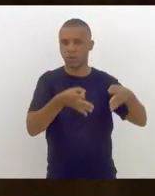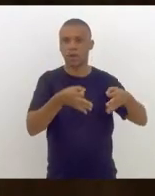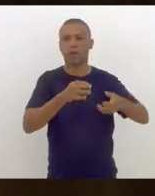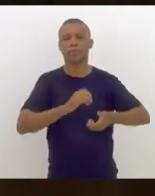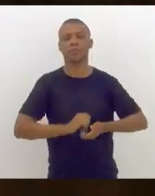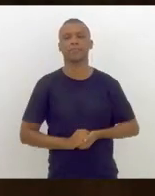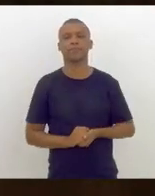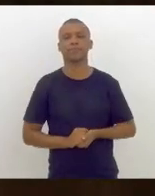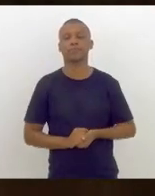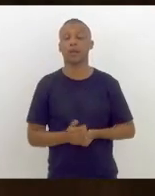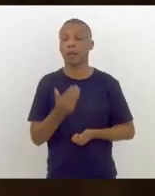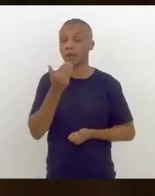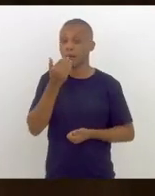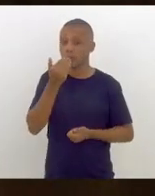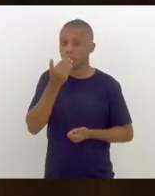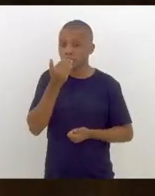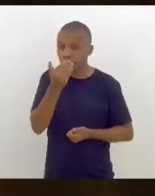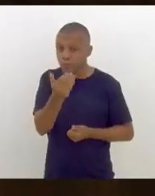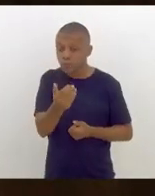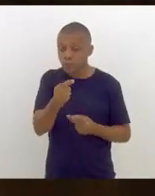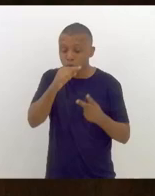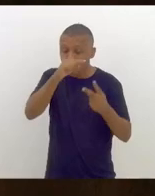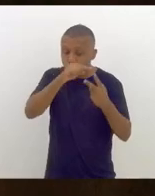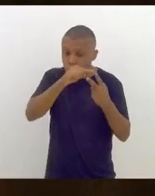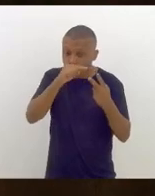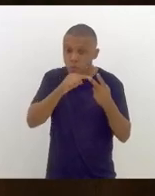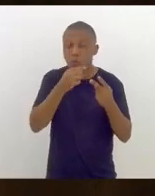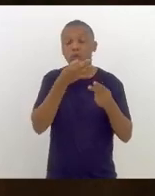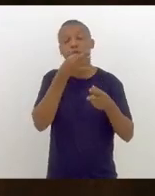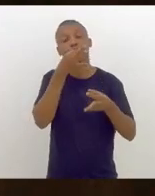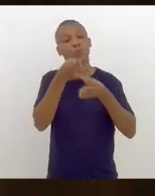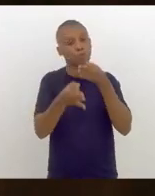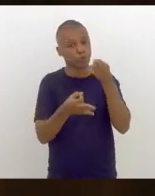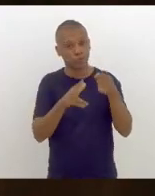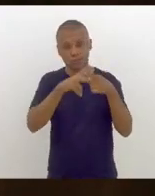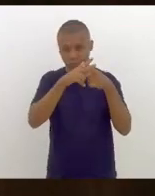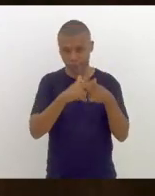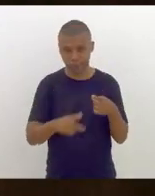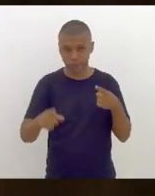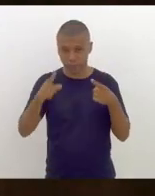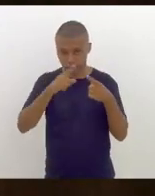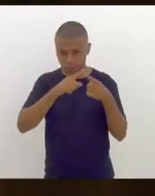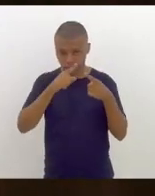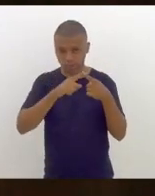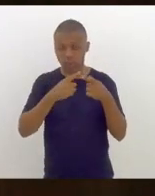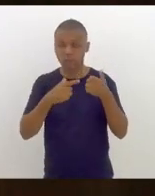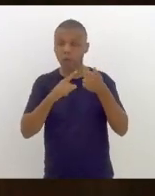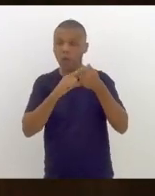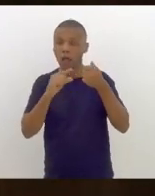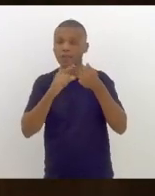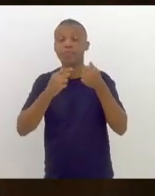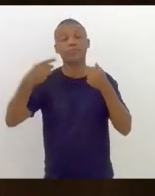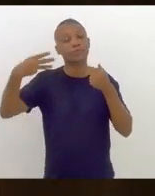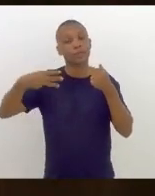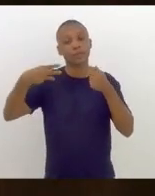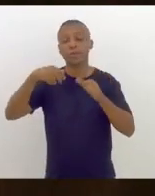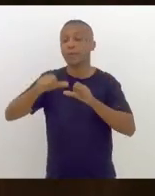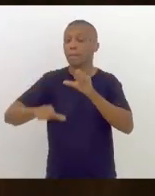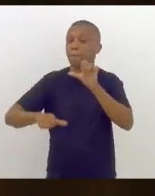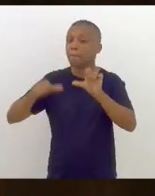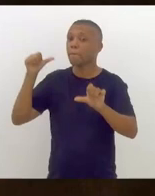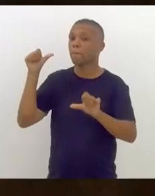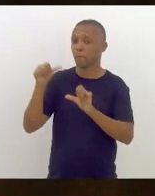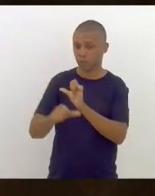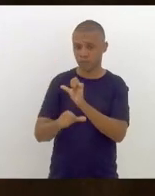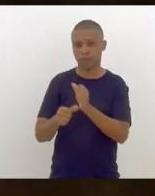com duas emendas a primeira modificando o seu artigo 3º que você